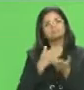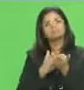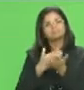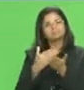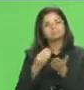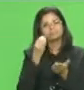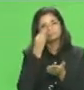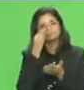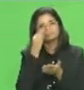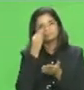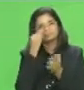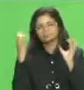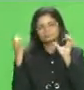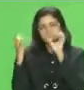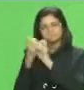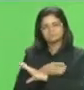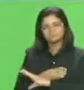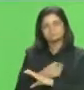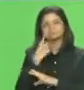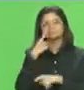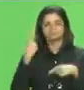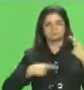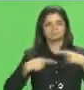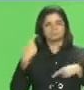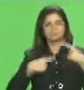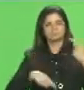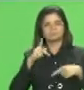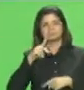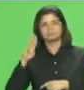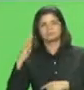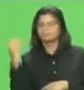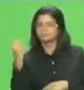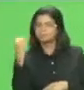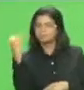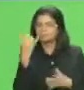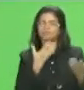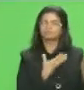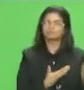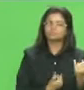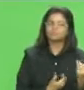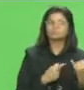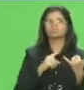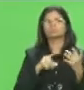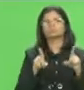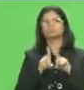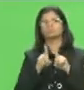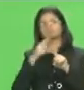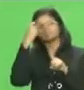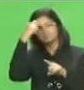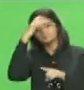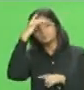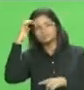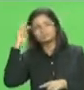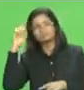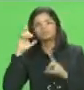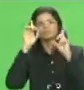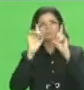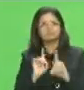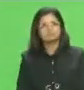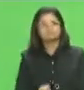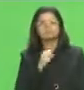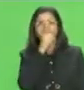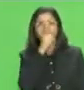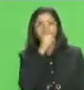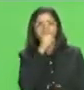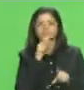a consolidação de políticas públicas importantes como para a juventude, para a negritude, para a pessoa com deficiência, para os idosos.